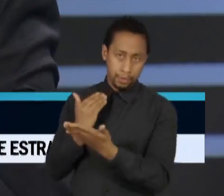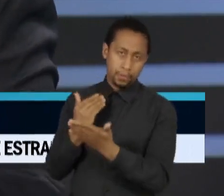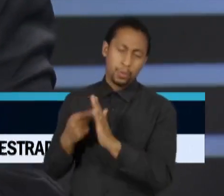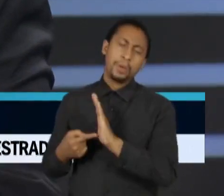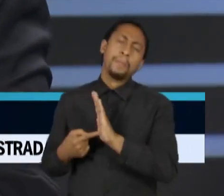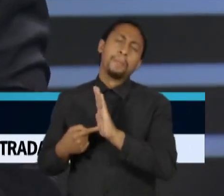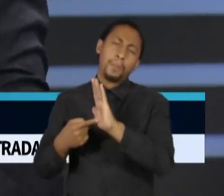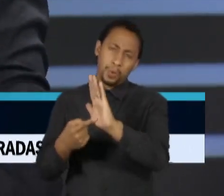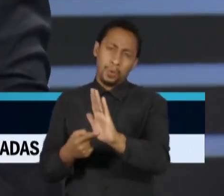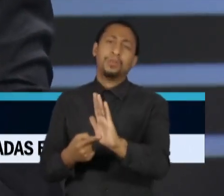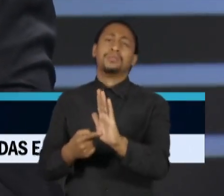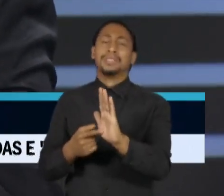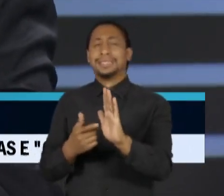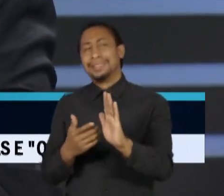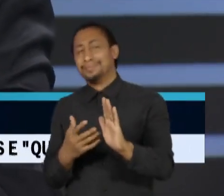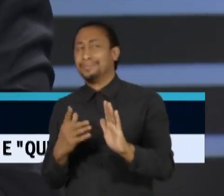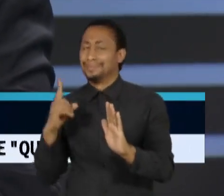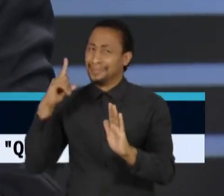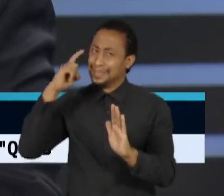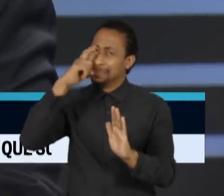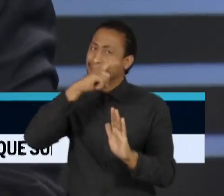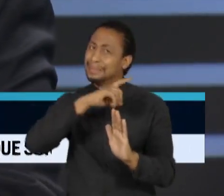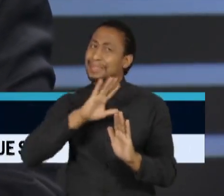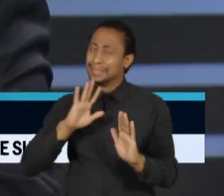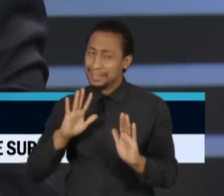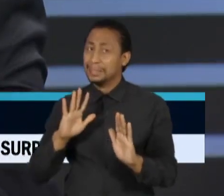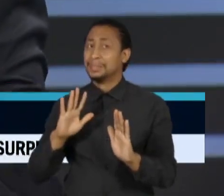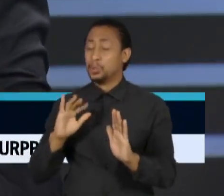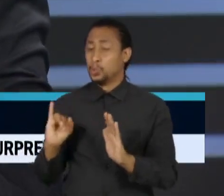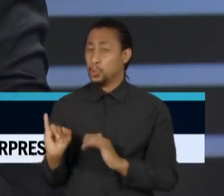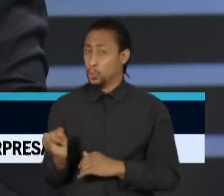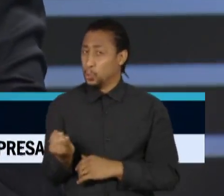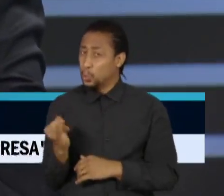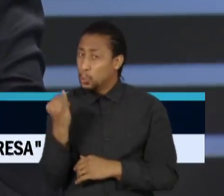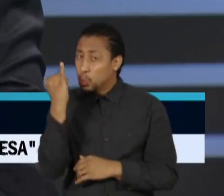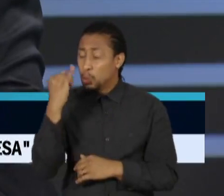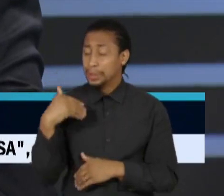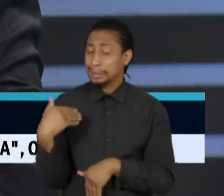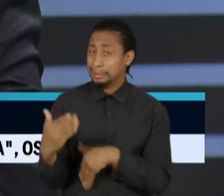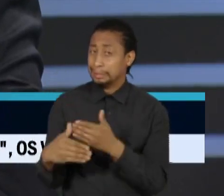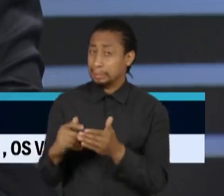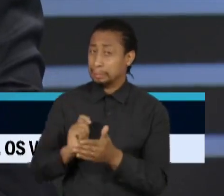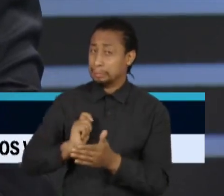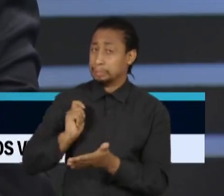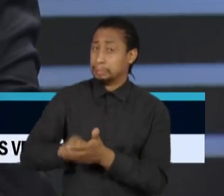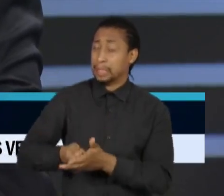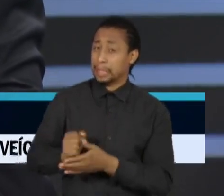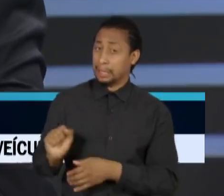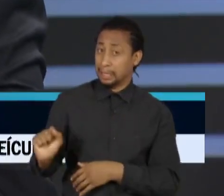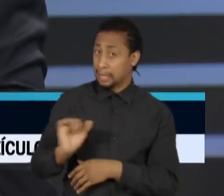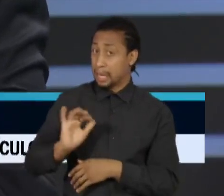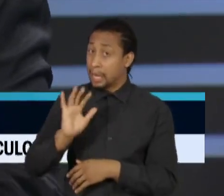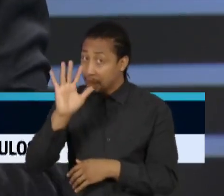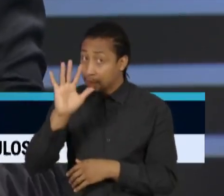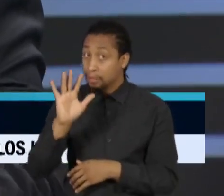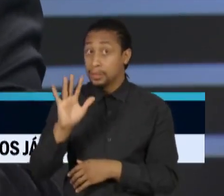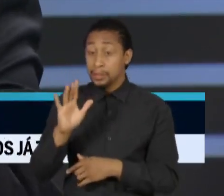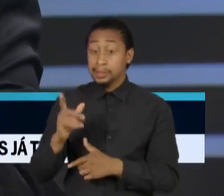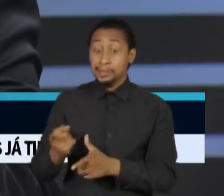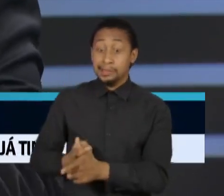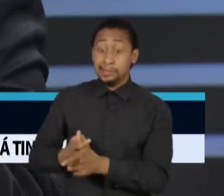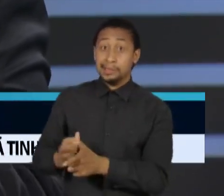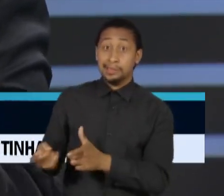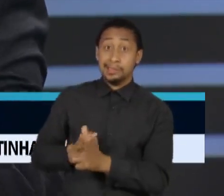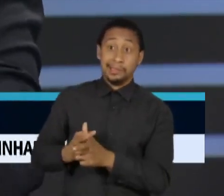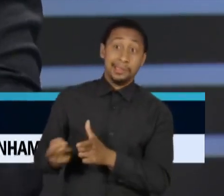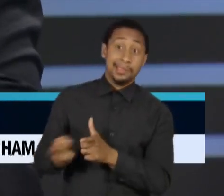tipo, né, de desconforto ou de consequência em função, né, dos juros muito altos, há sim, né, um aperto, porque vai